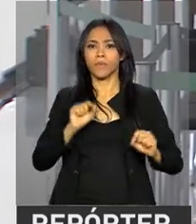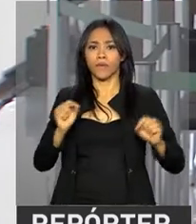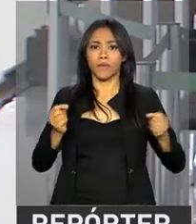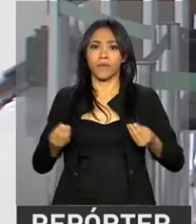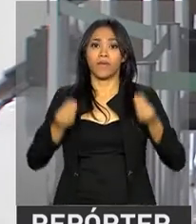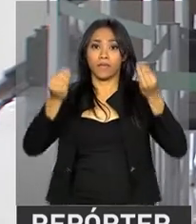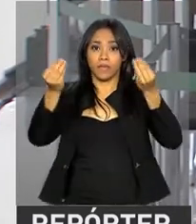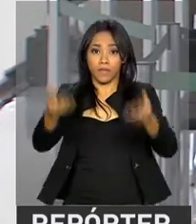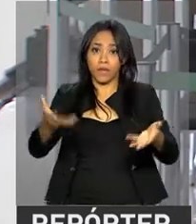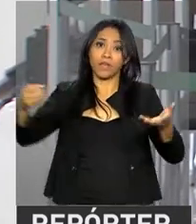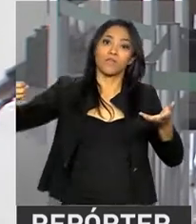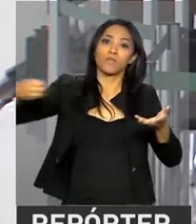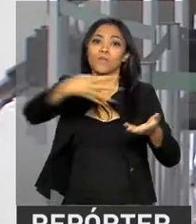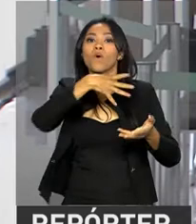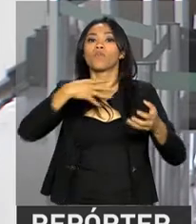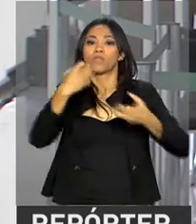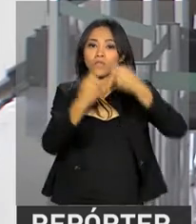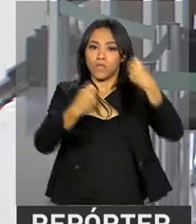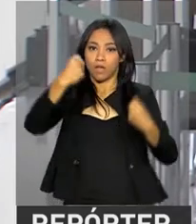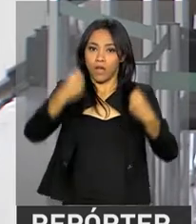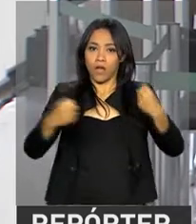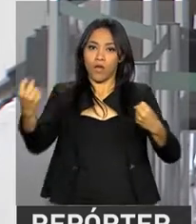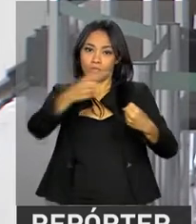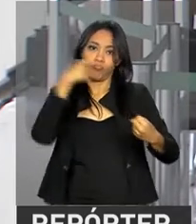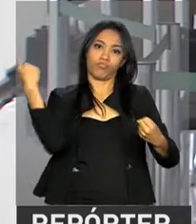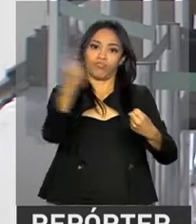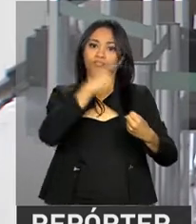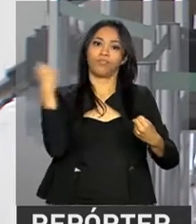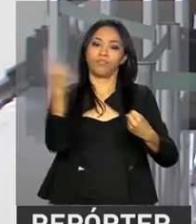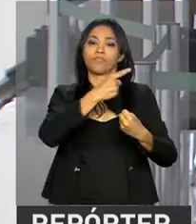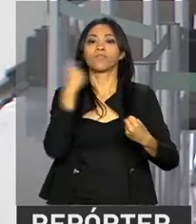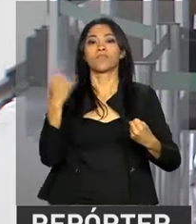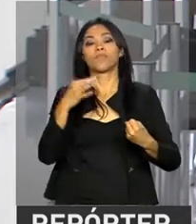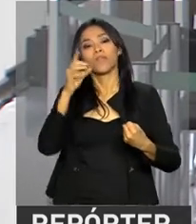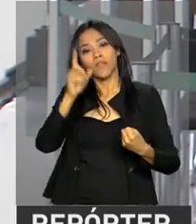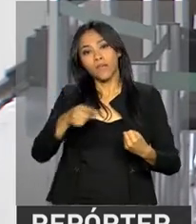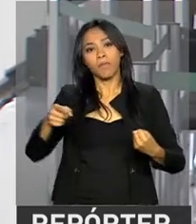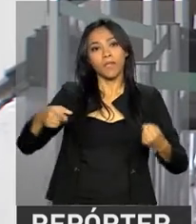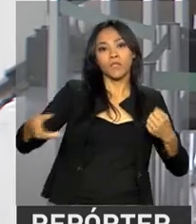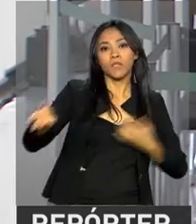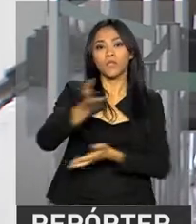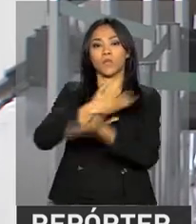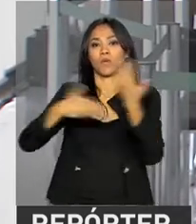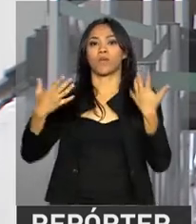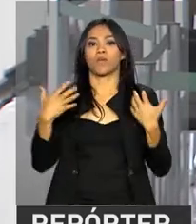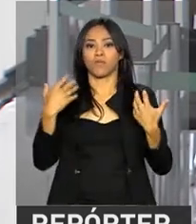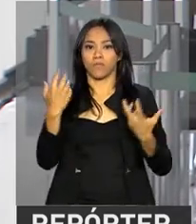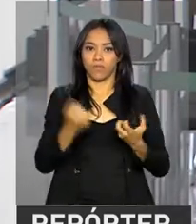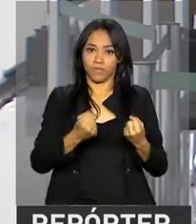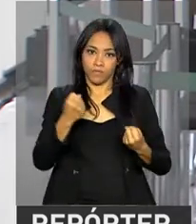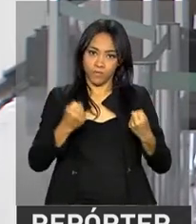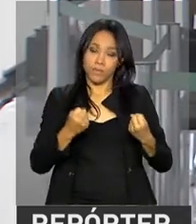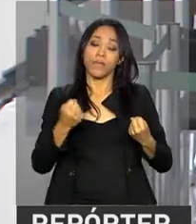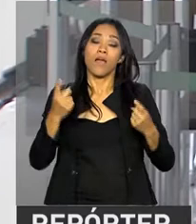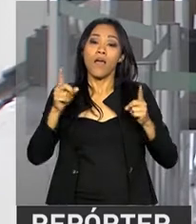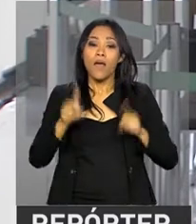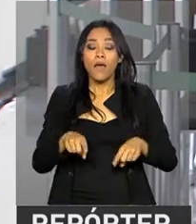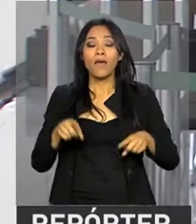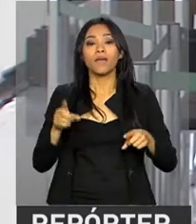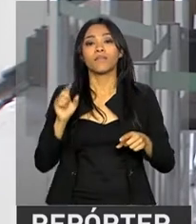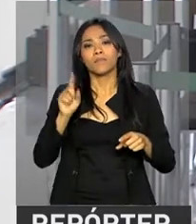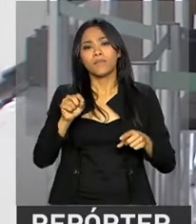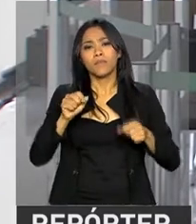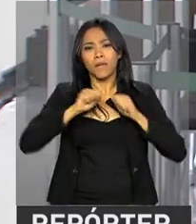para a renovação da frota do samu 192 essa medida faz parte então de um processo de renovação e expansão